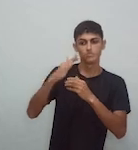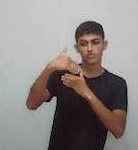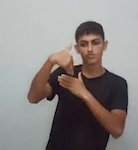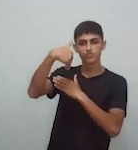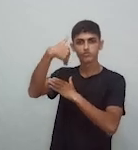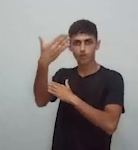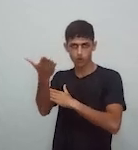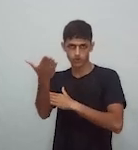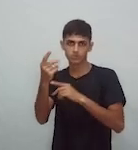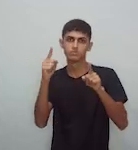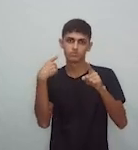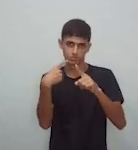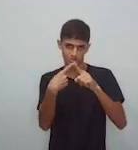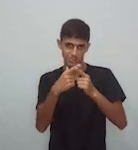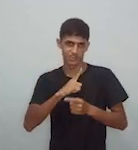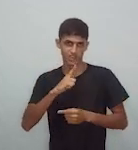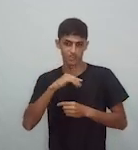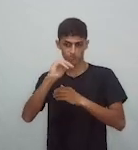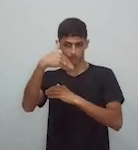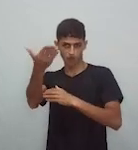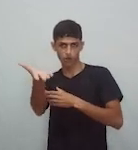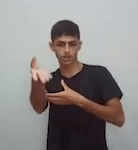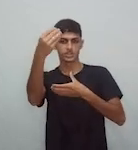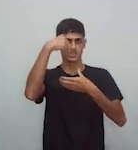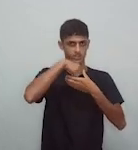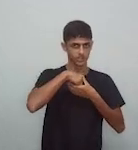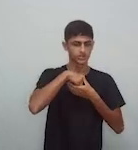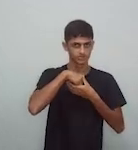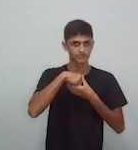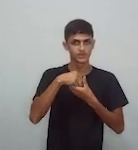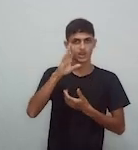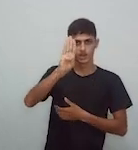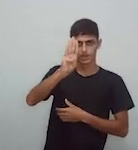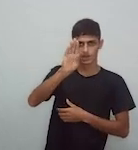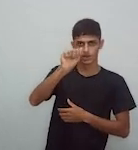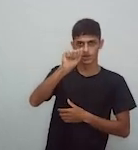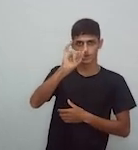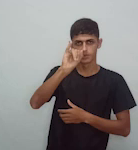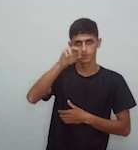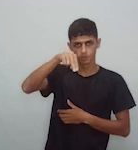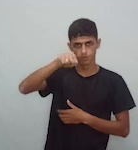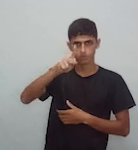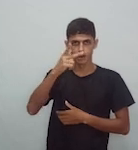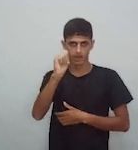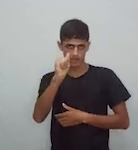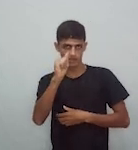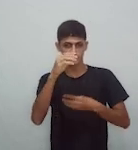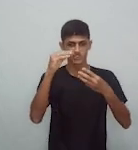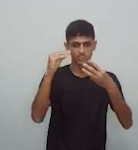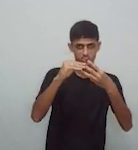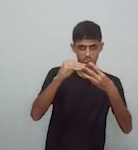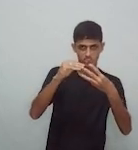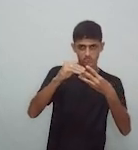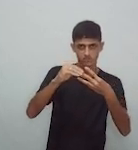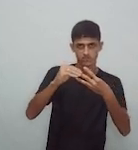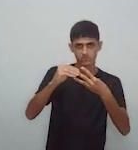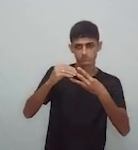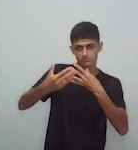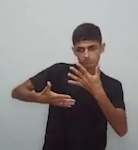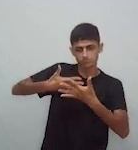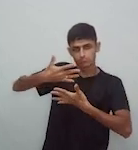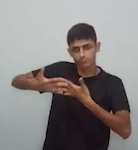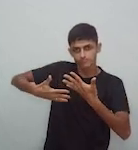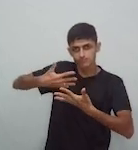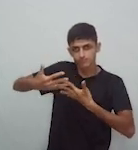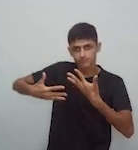aí, que a gente tem uma parte interna e a parte externa. Então, a bainha de mielina são células que se envolvem no axônio e ela